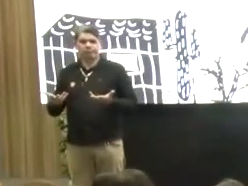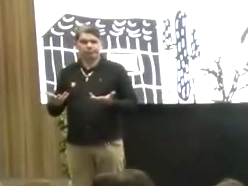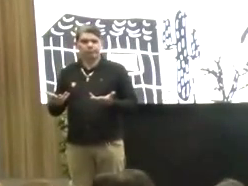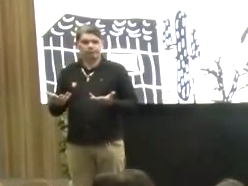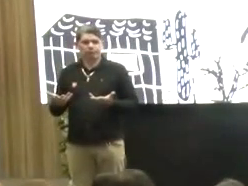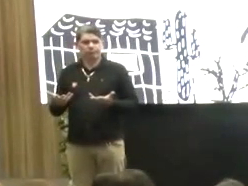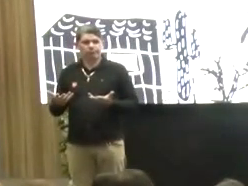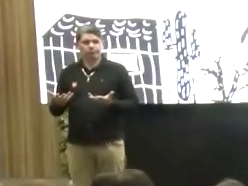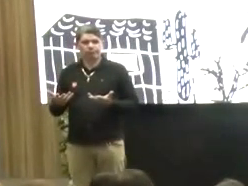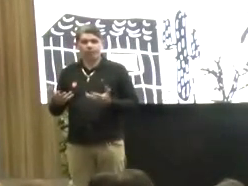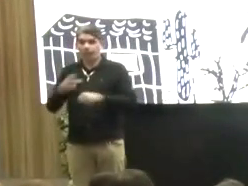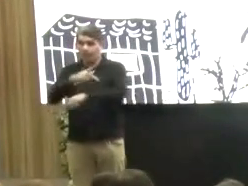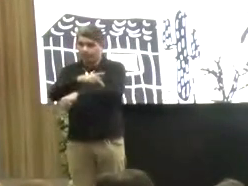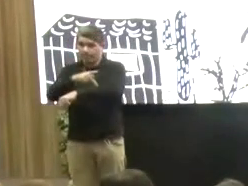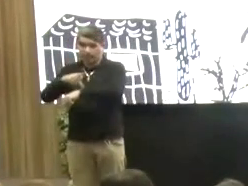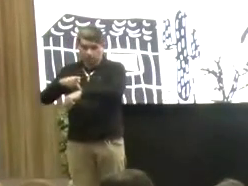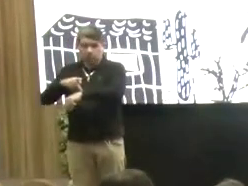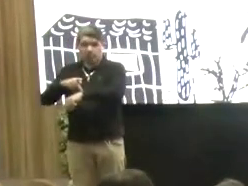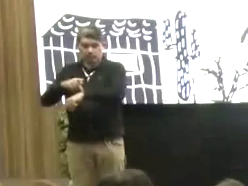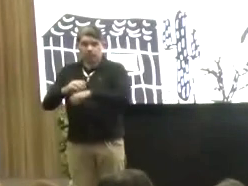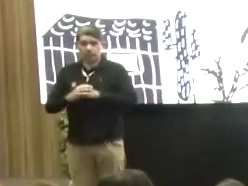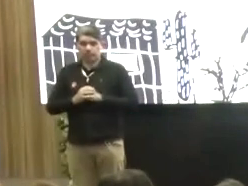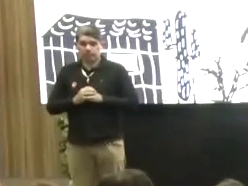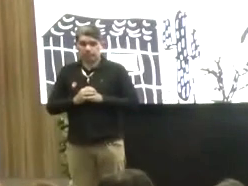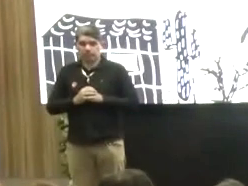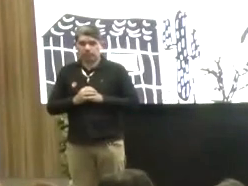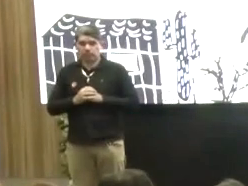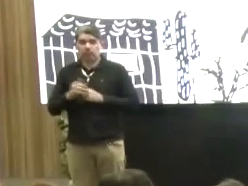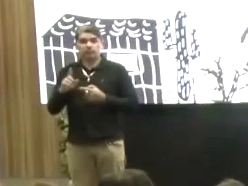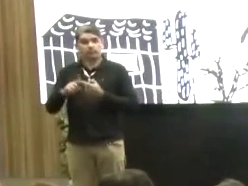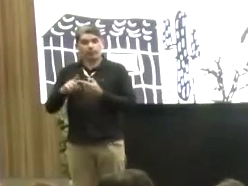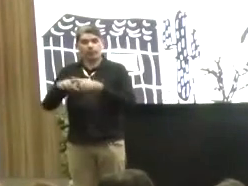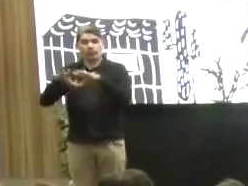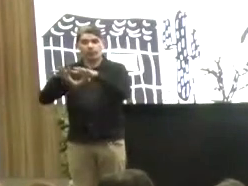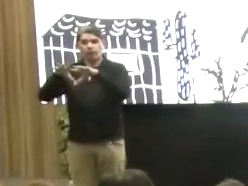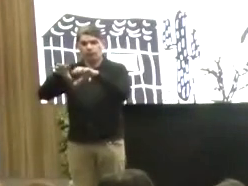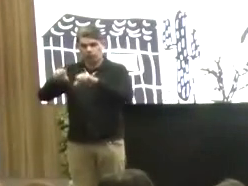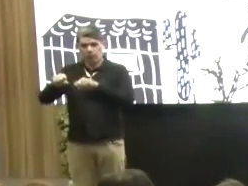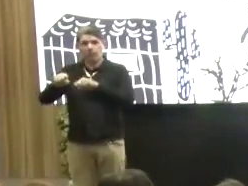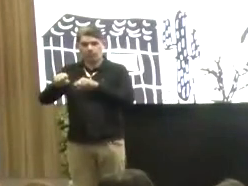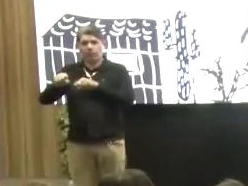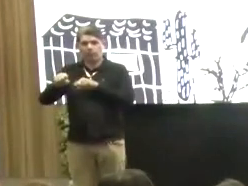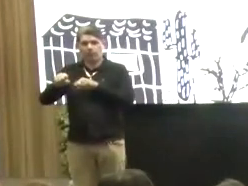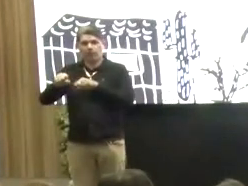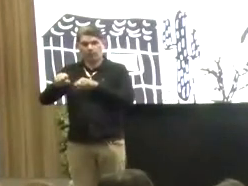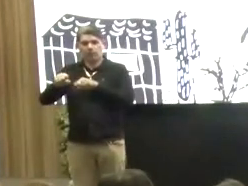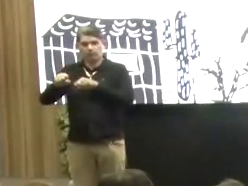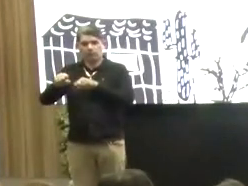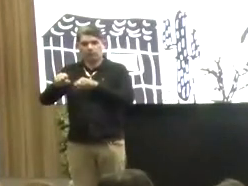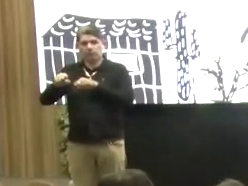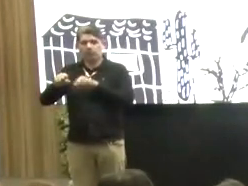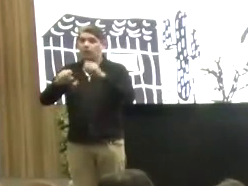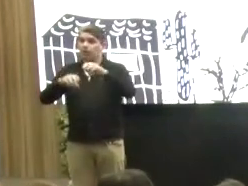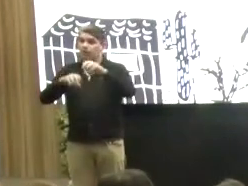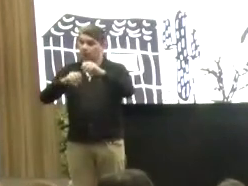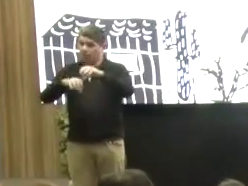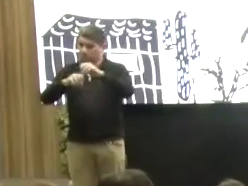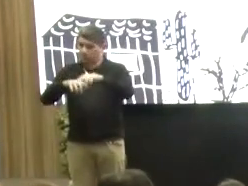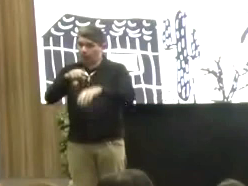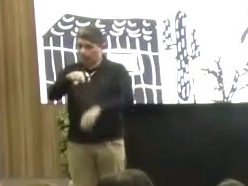pedagogicamente e nos formarmos para fazer uma educação que não